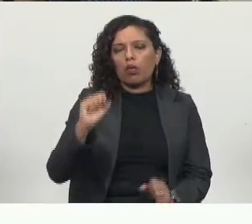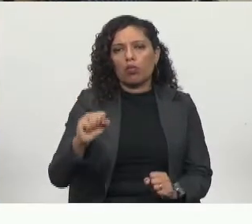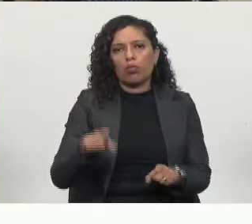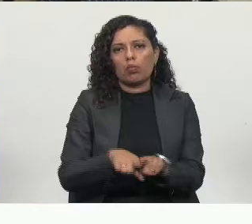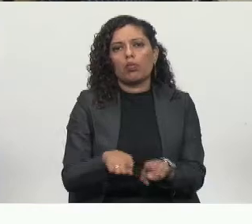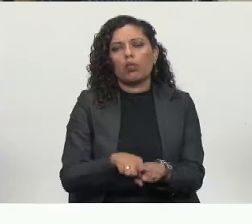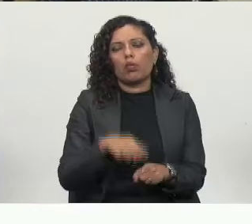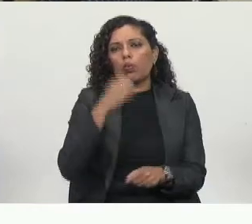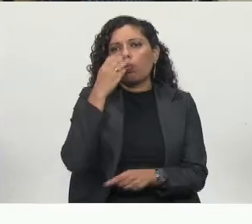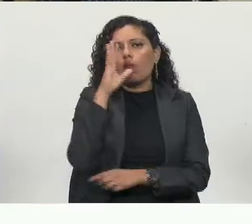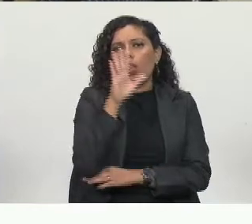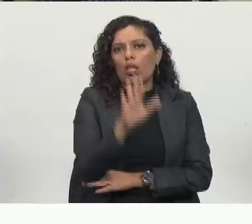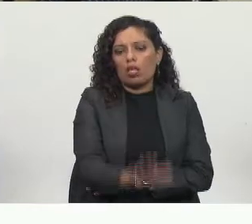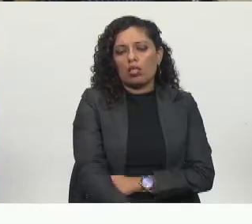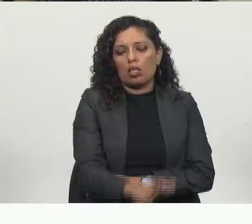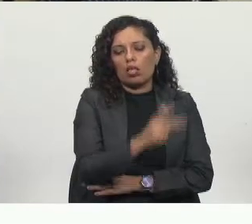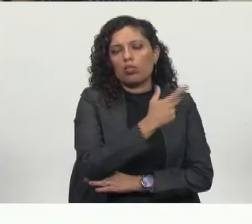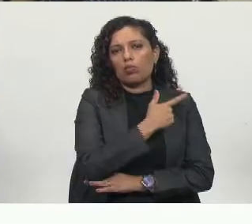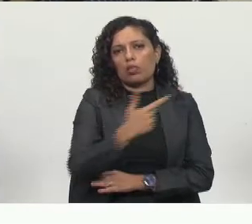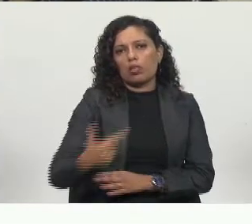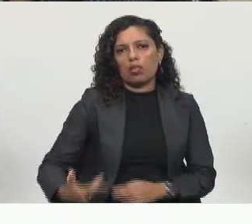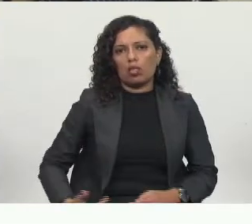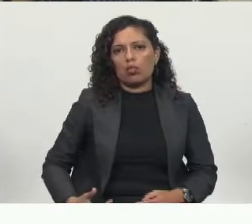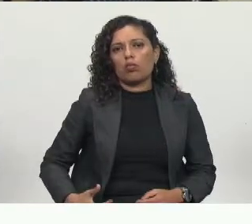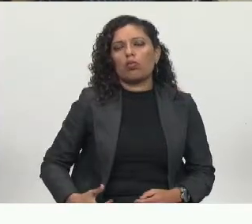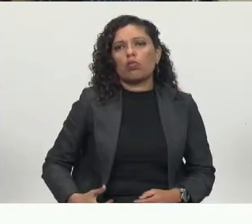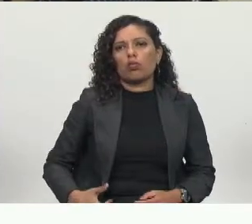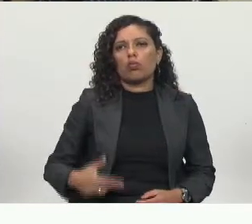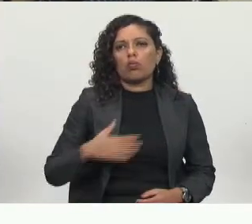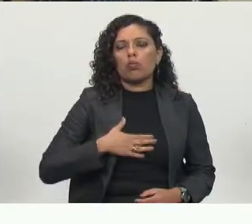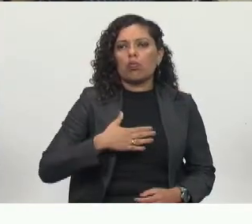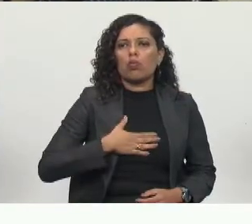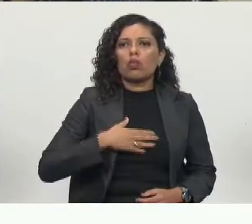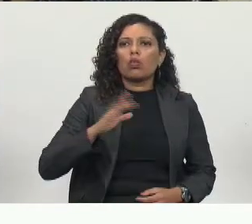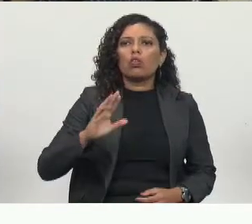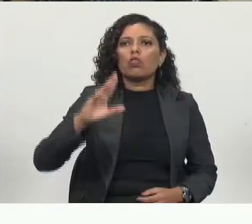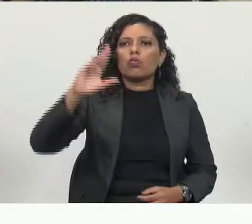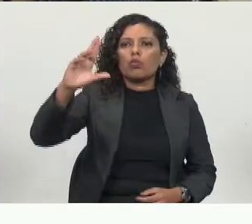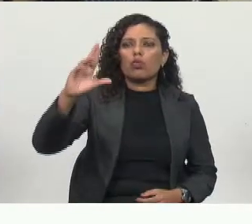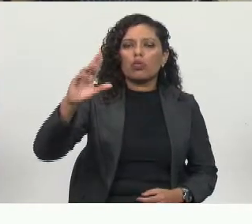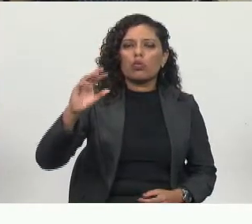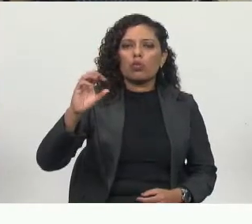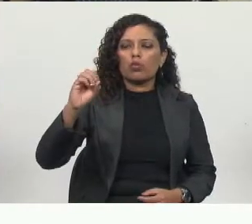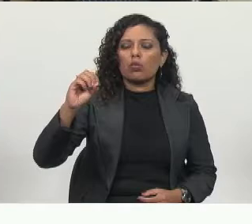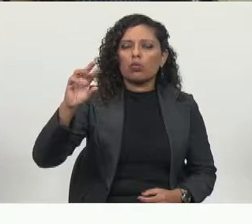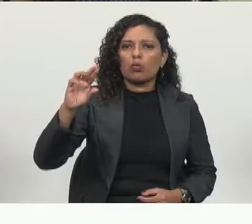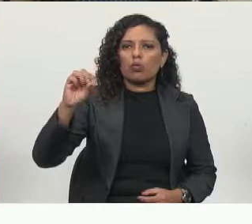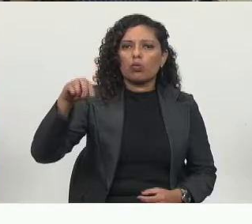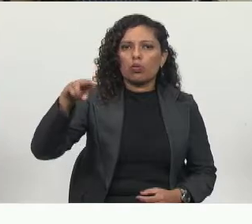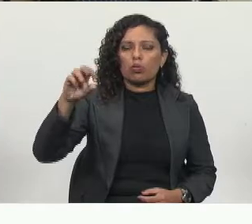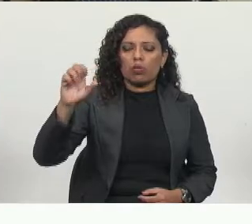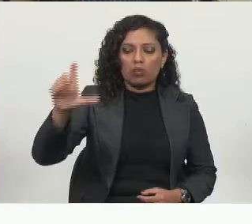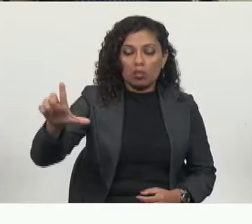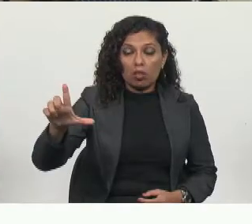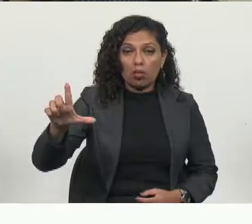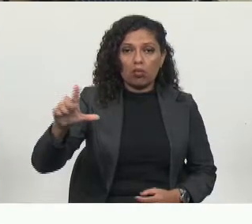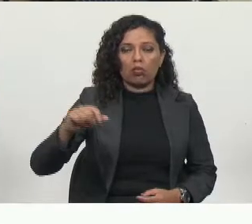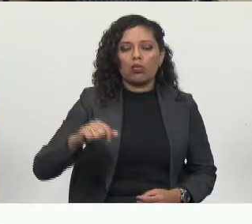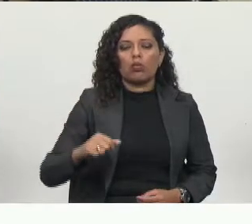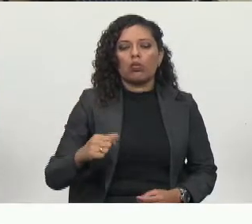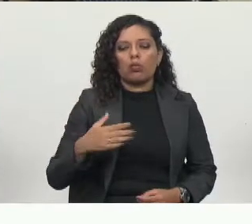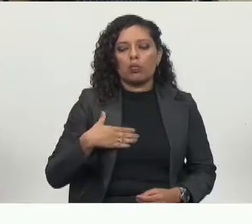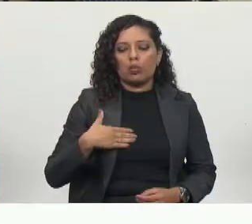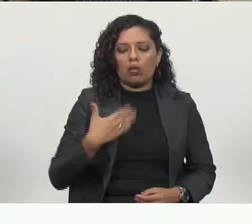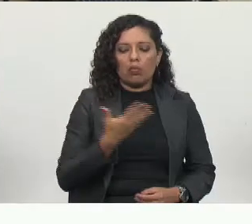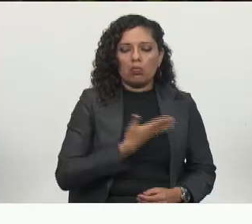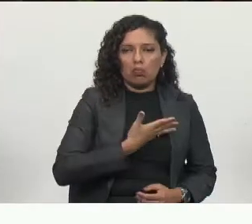tarde, nobre presidente, meu comandante, Coronel Salema, meu companheiro de